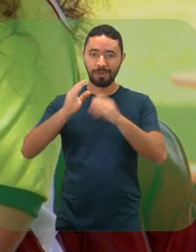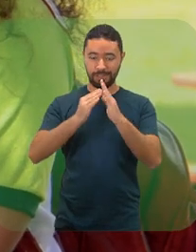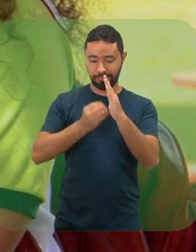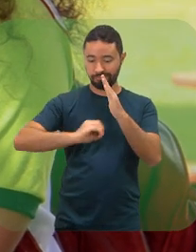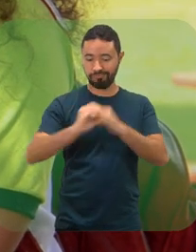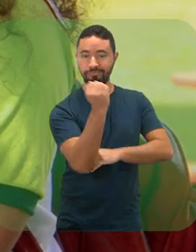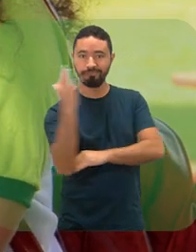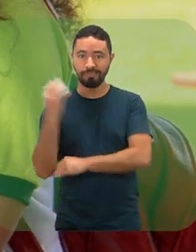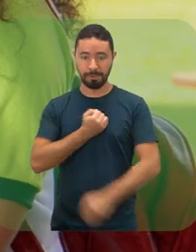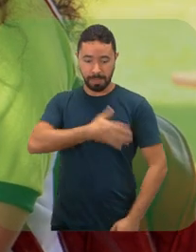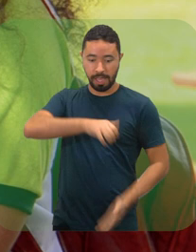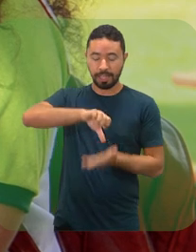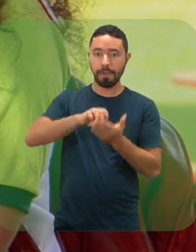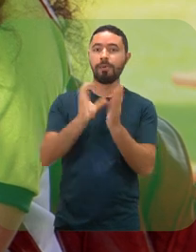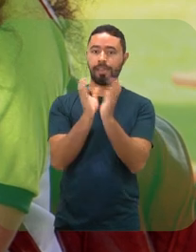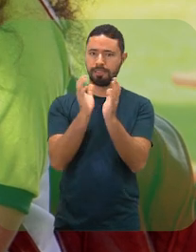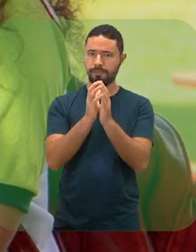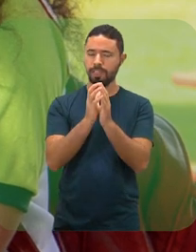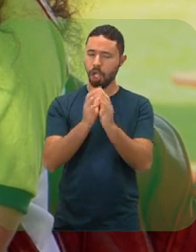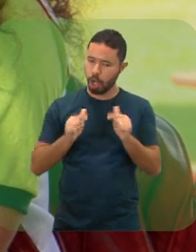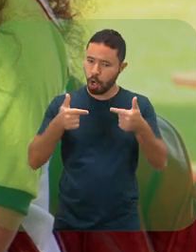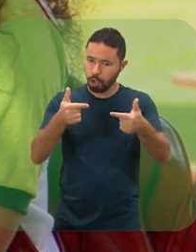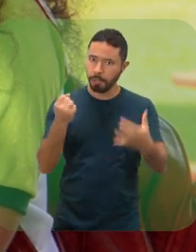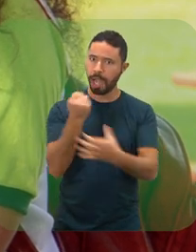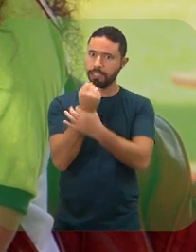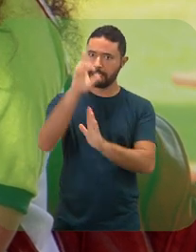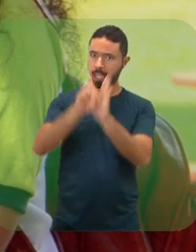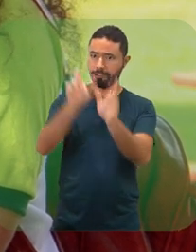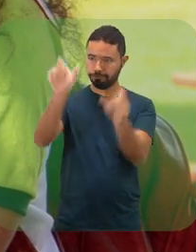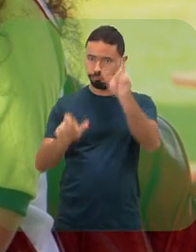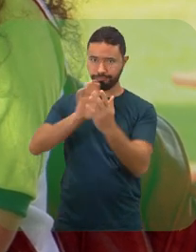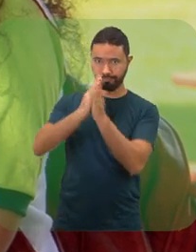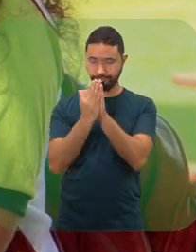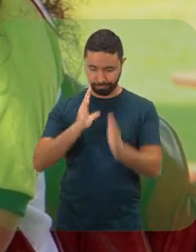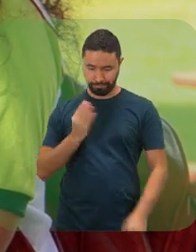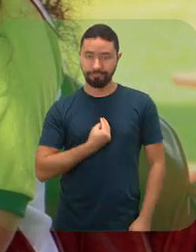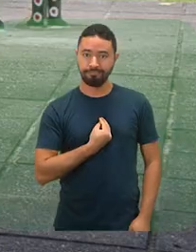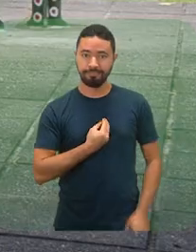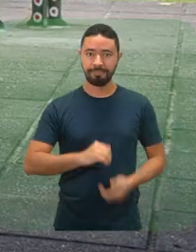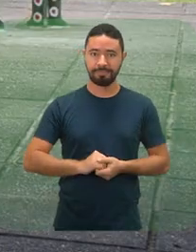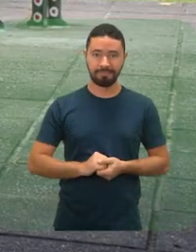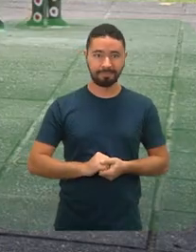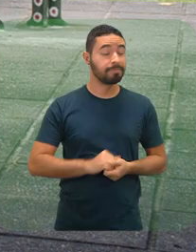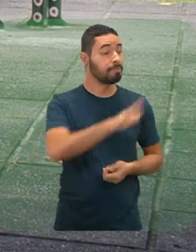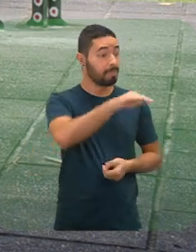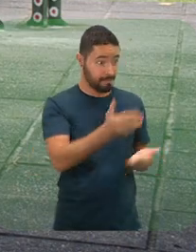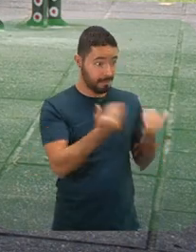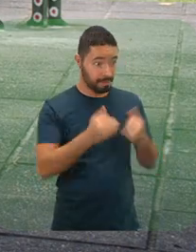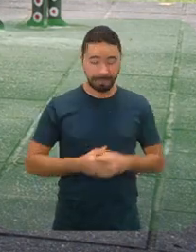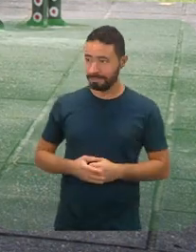Saneamento Ambiental aqui no IFPE Campus Recife e luto pelo direito da população trans e travesti. E aí,